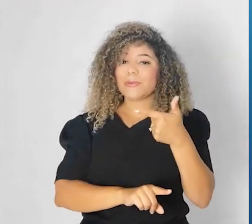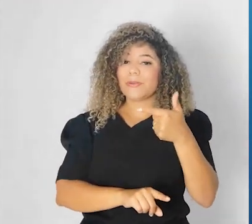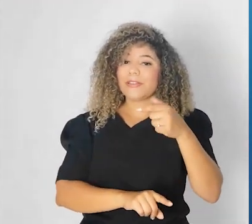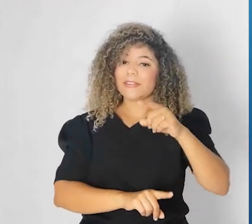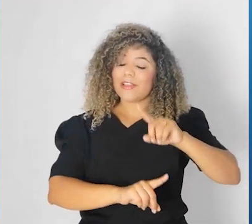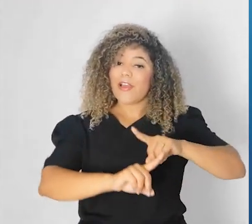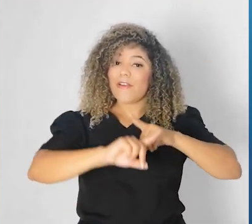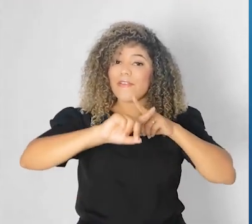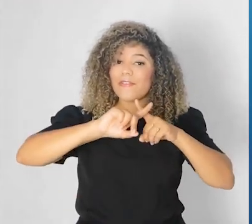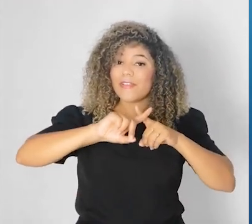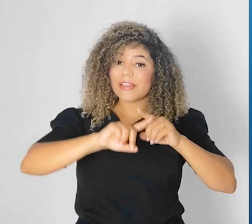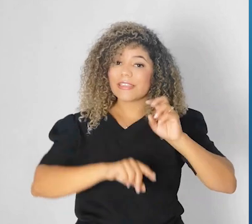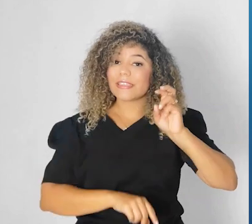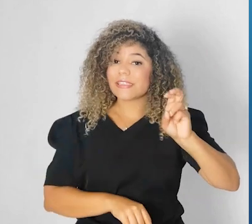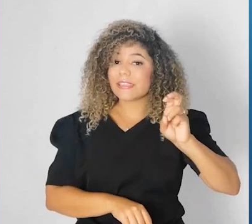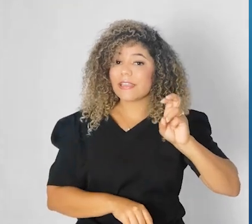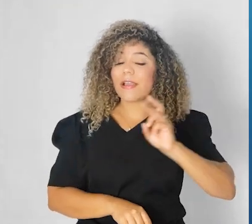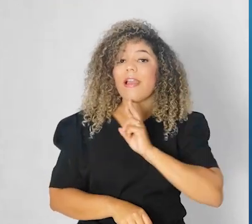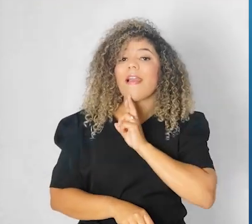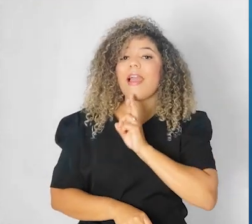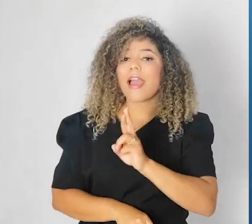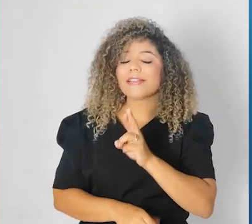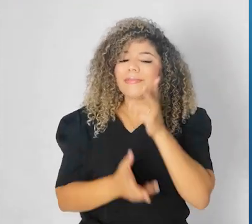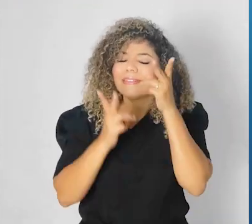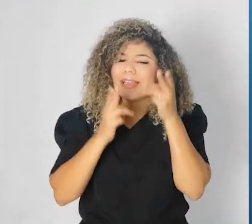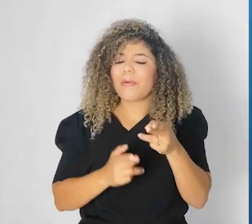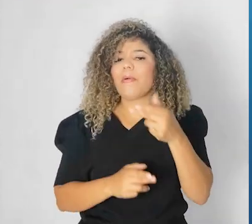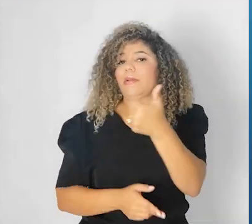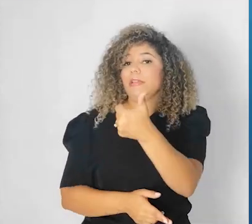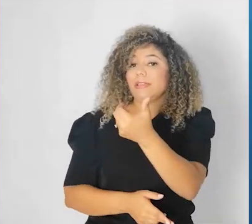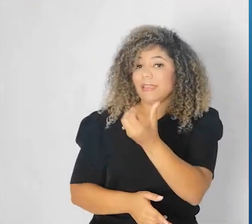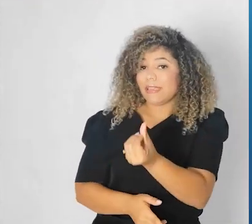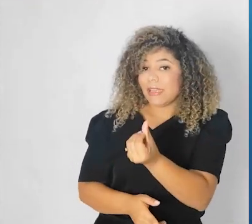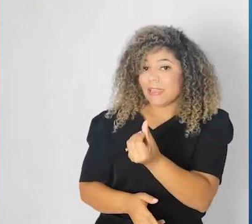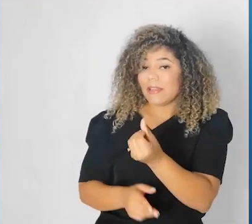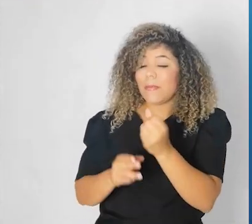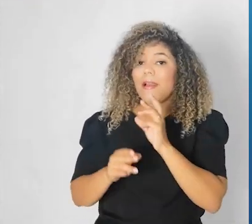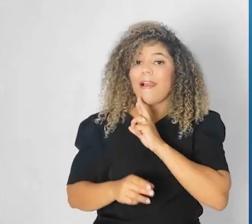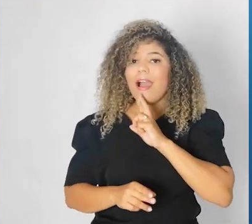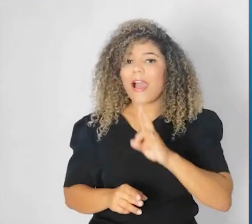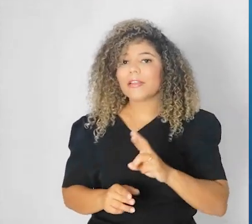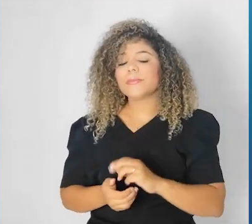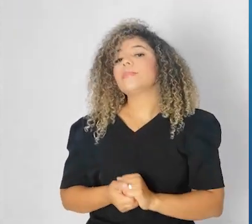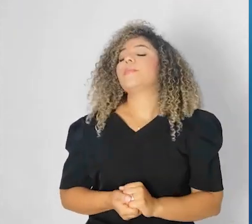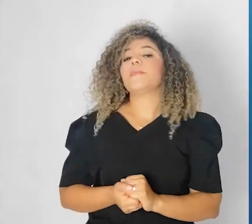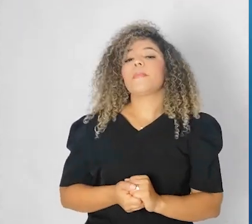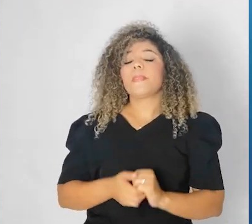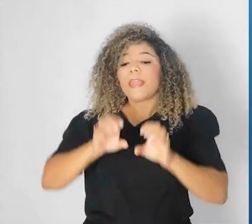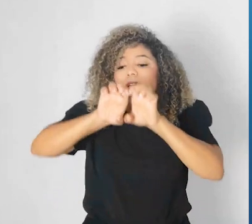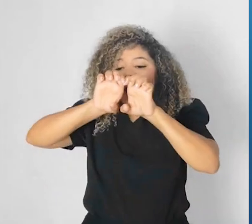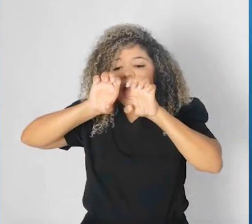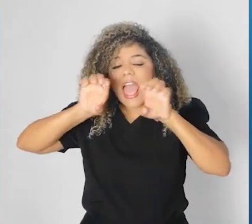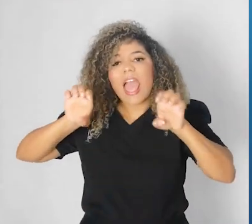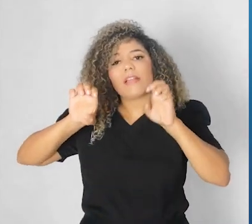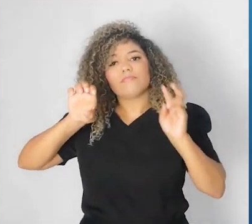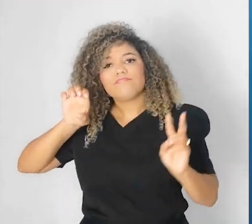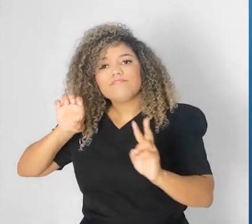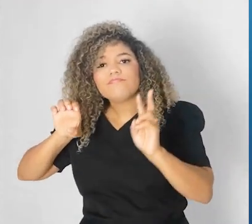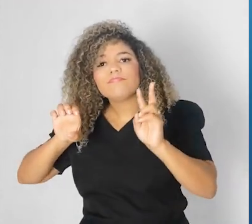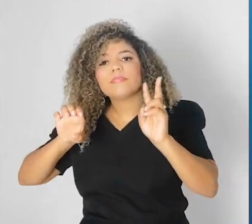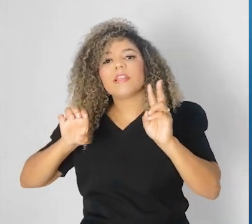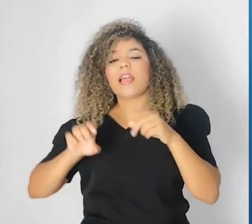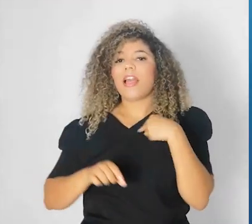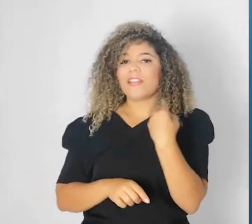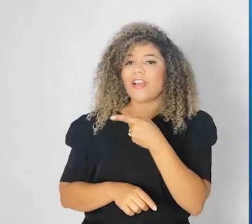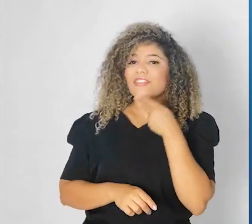5. Isso tem que dar igual a 16, para que seja solução, ou que torne a equação validada, né, como a gente estava